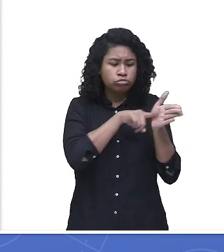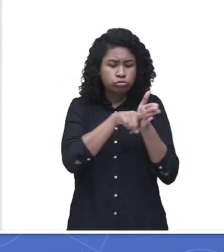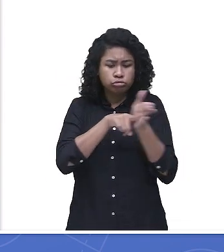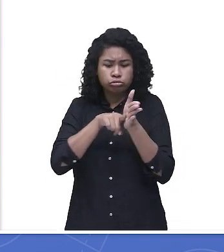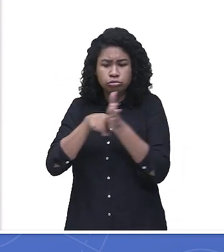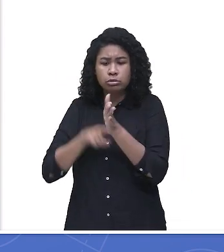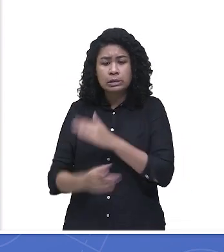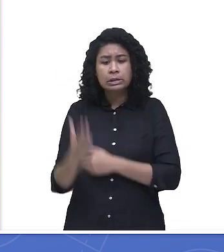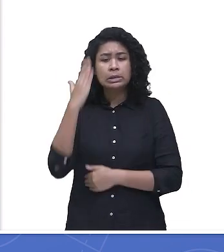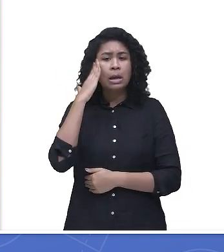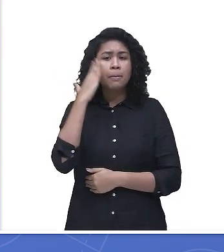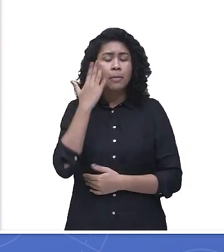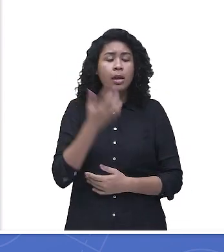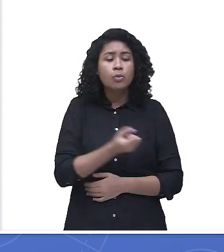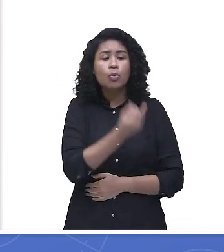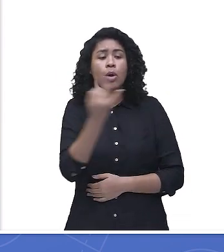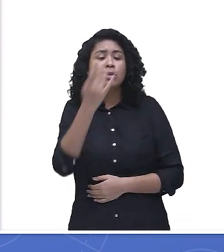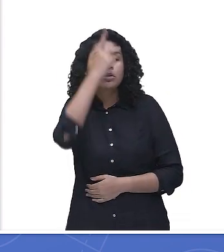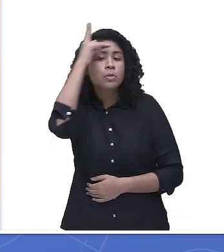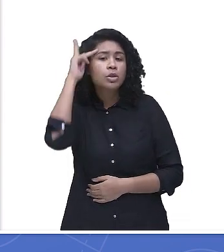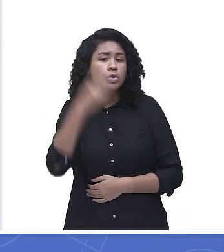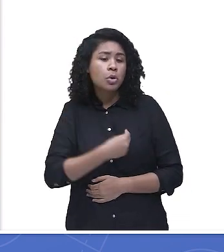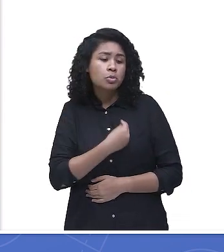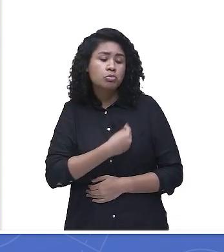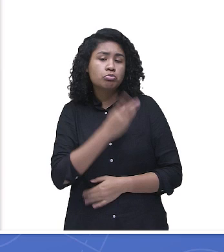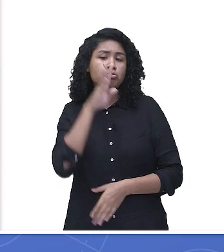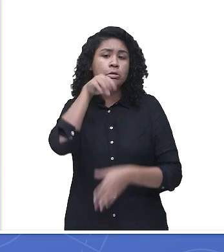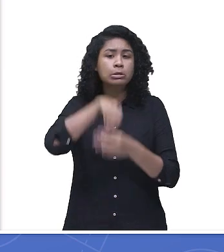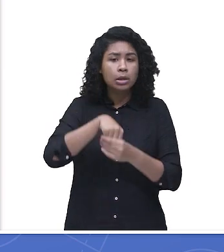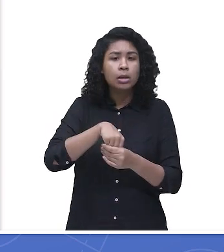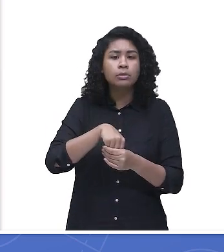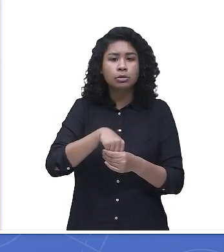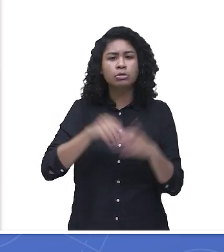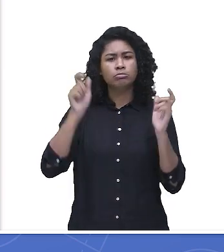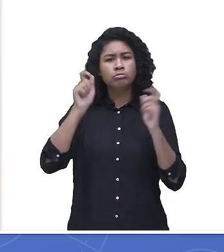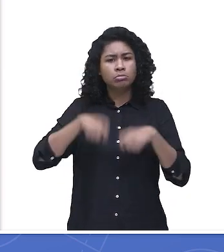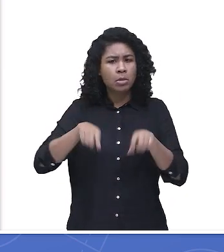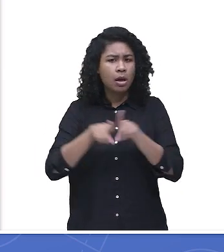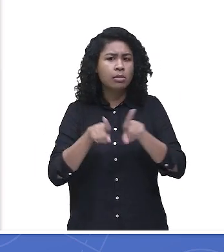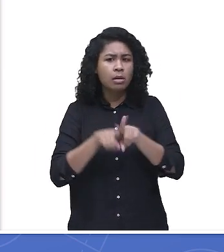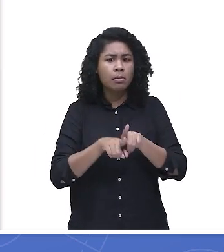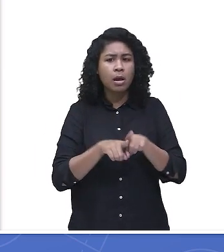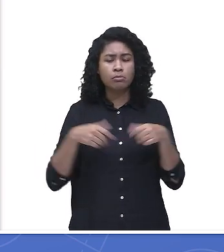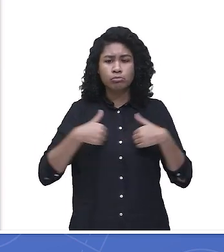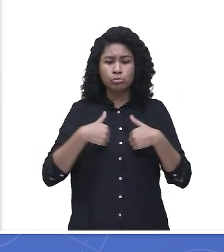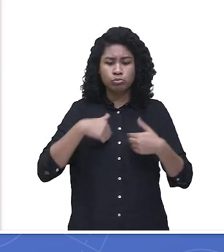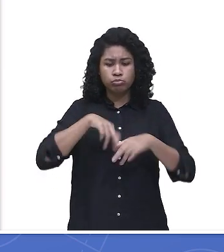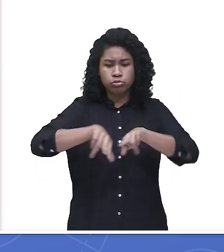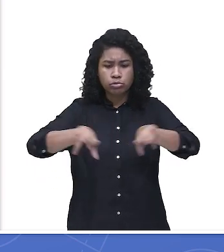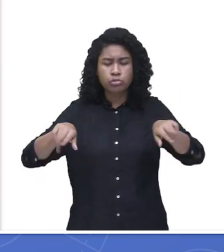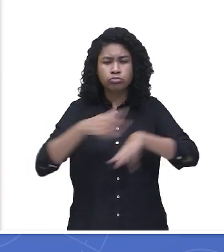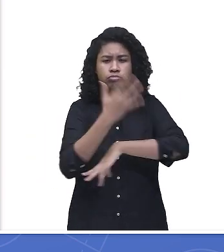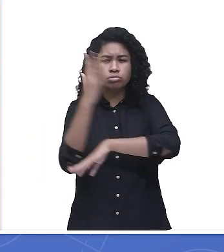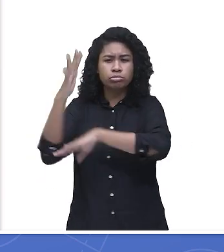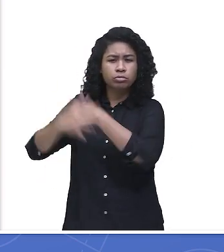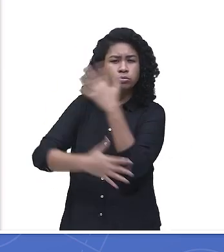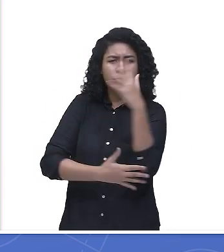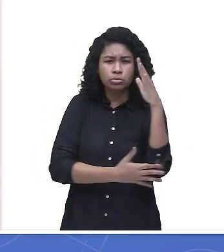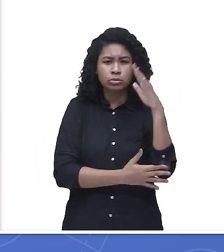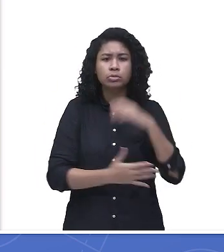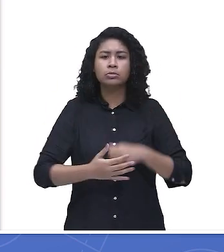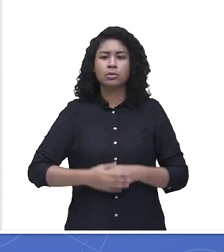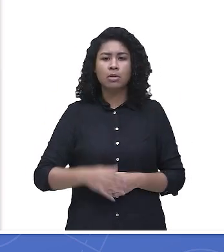A indagação atingirá a fauna e a flora domesticadas. Bois, mulheres e algodoeiros serão reduzidos a